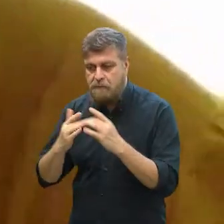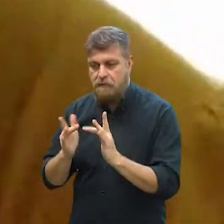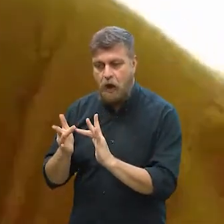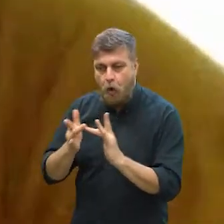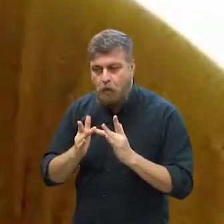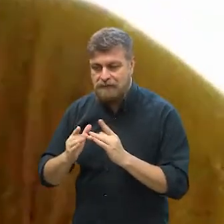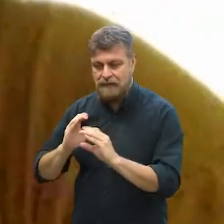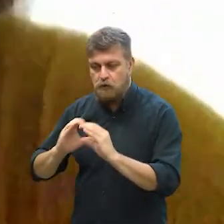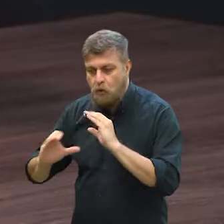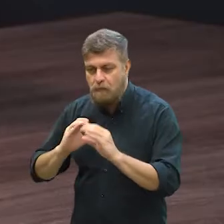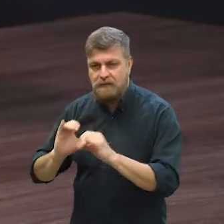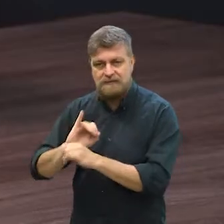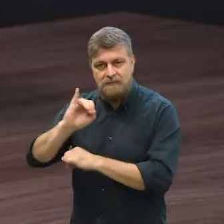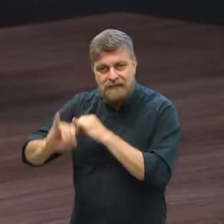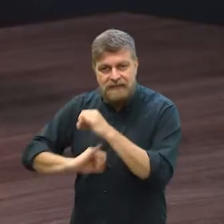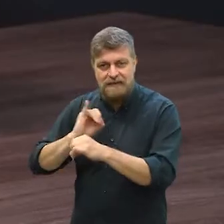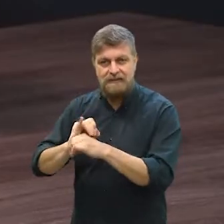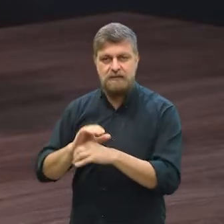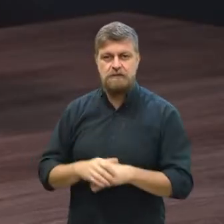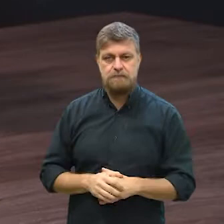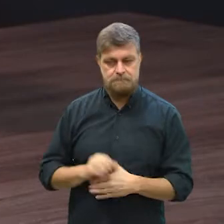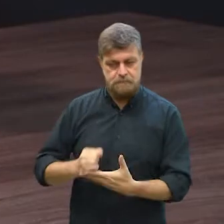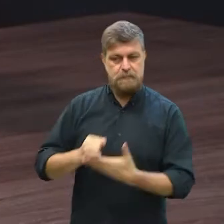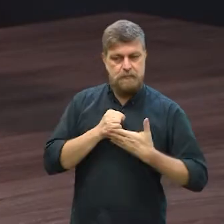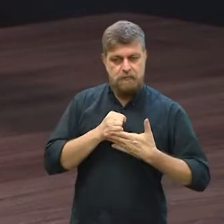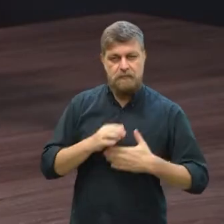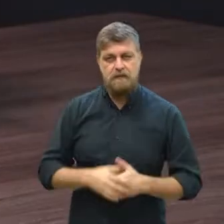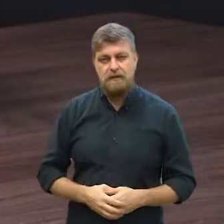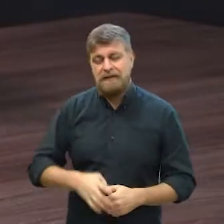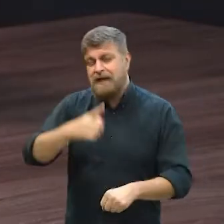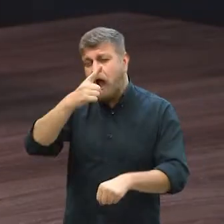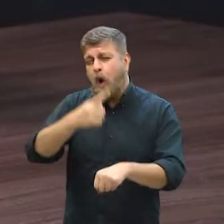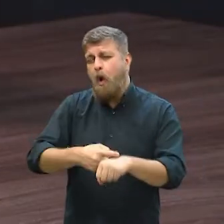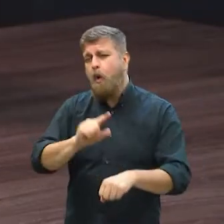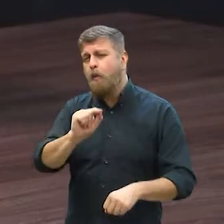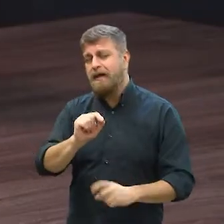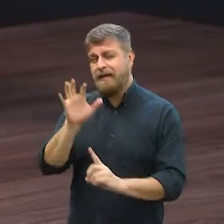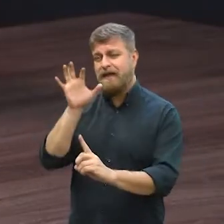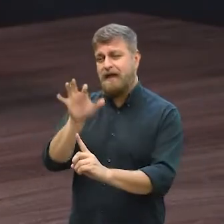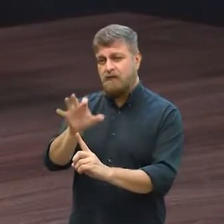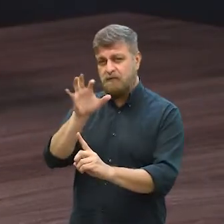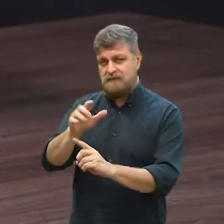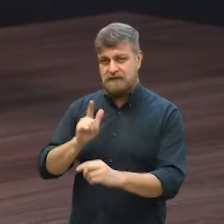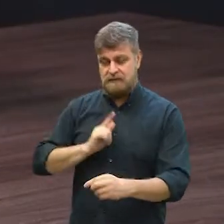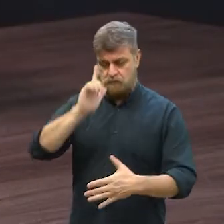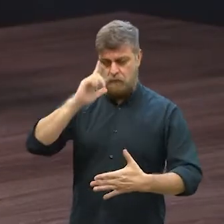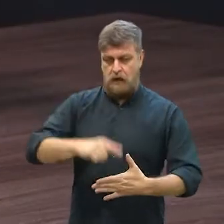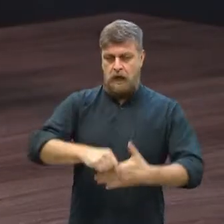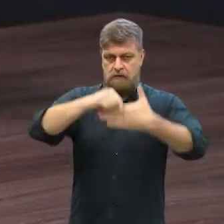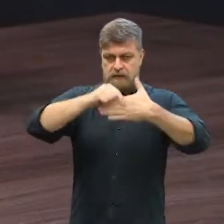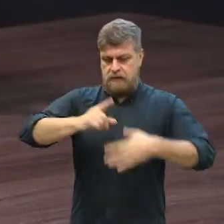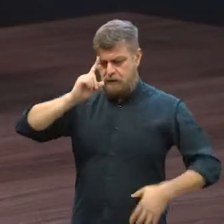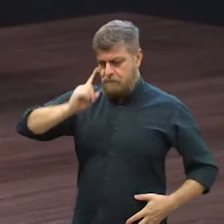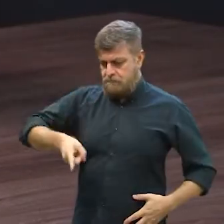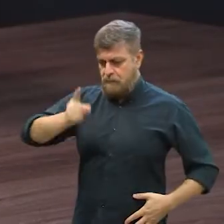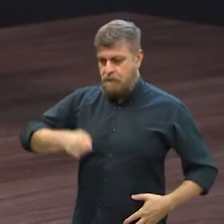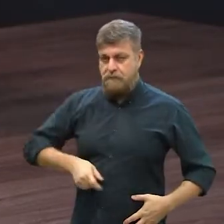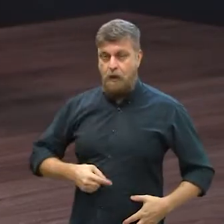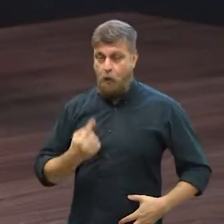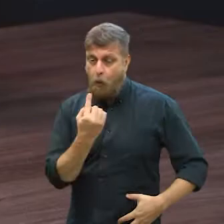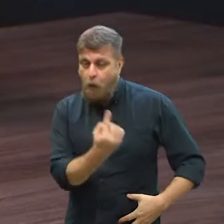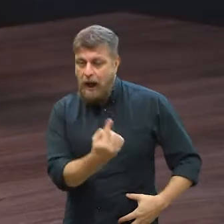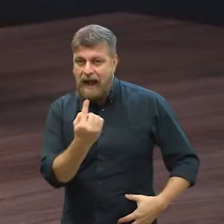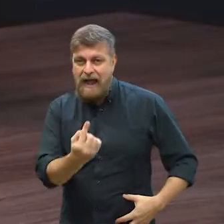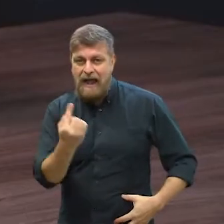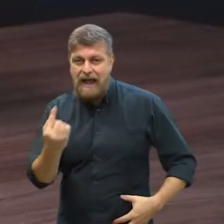gente bastante. E nesse momento, o que influencia mais? A liderança ou o comprometimento